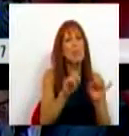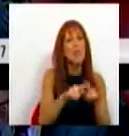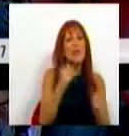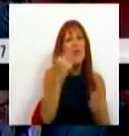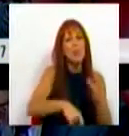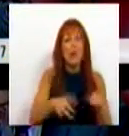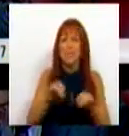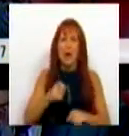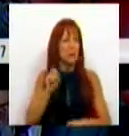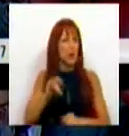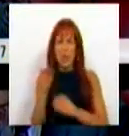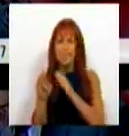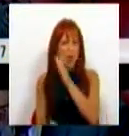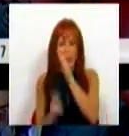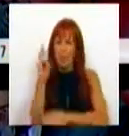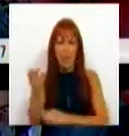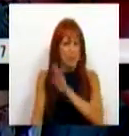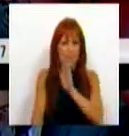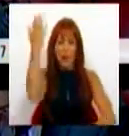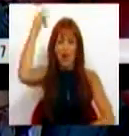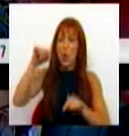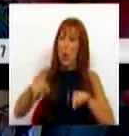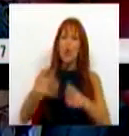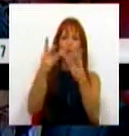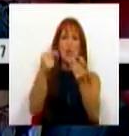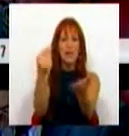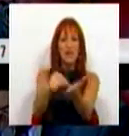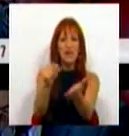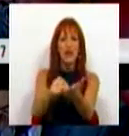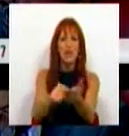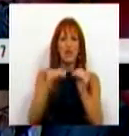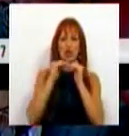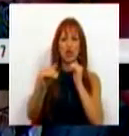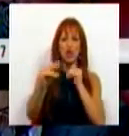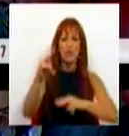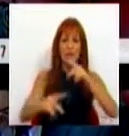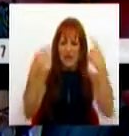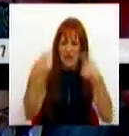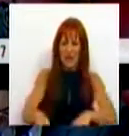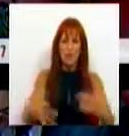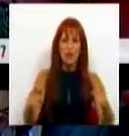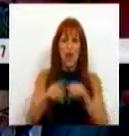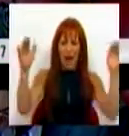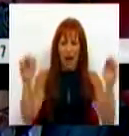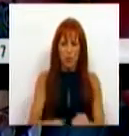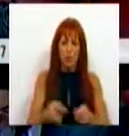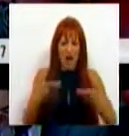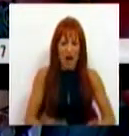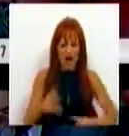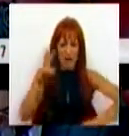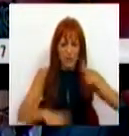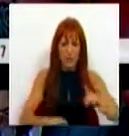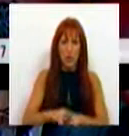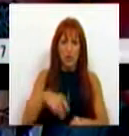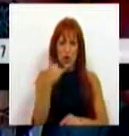fazer o mais brutal aumento dos impostos. Temos hoje um orçamento de estabilidade fiscal que reduz a carga fiscal